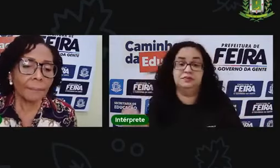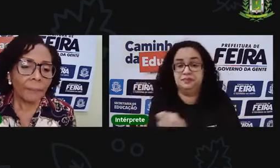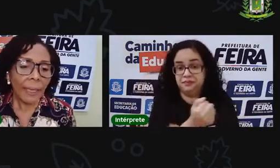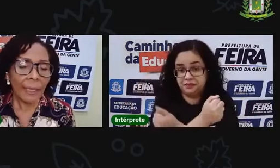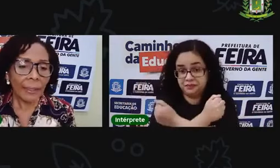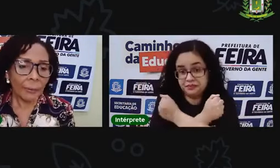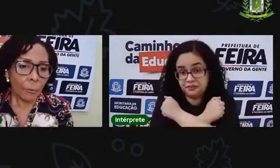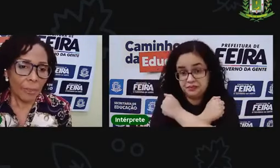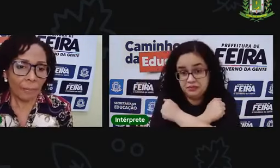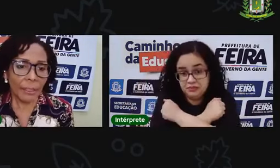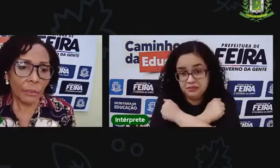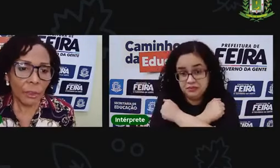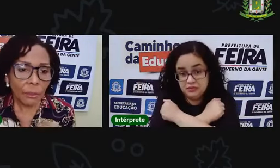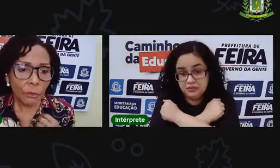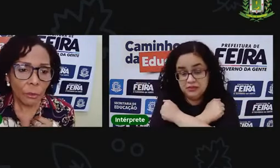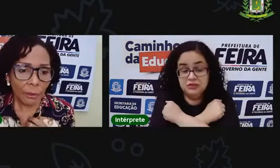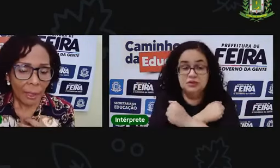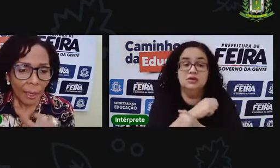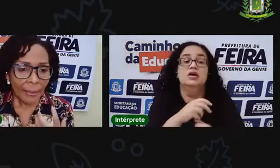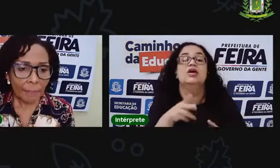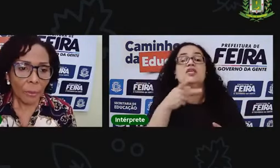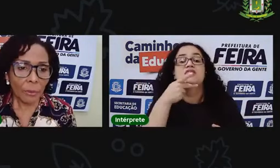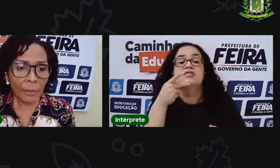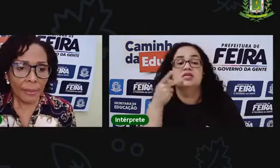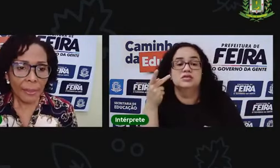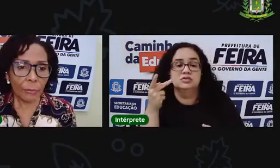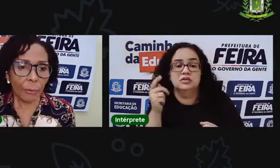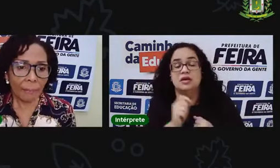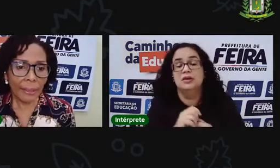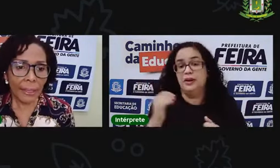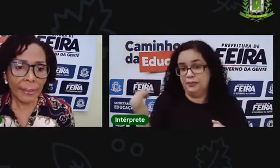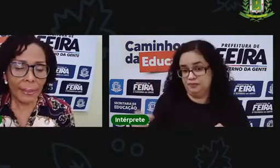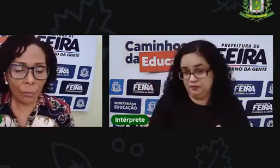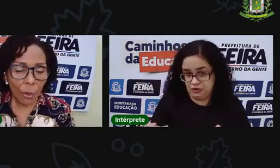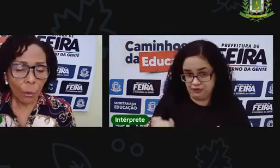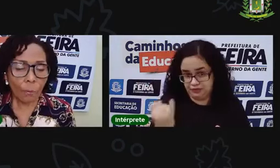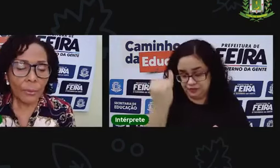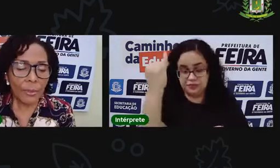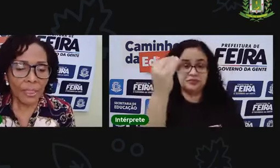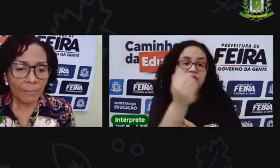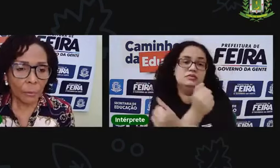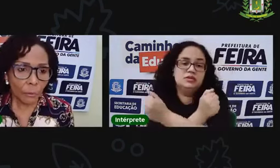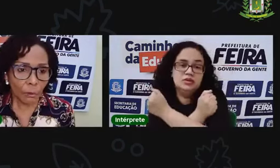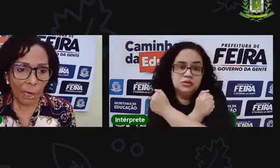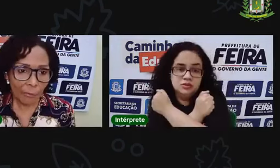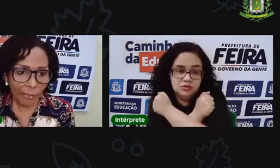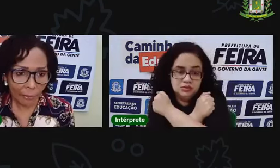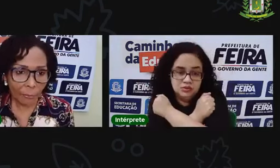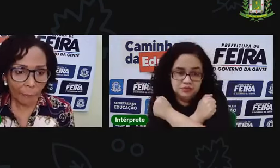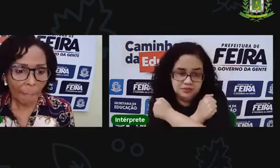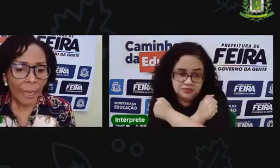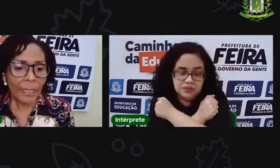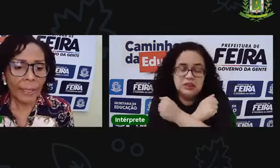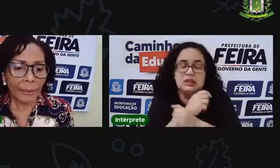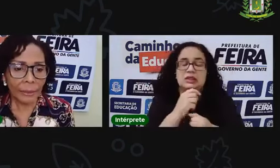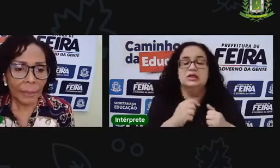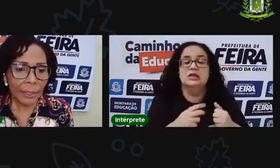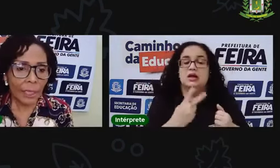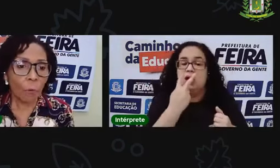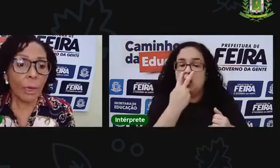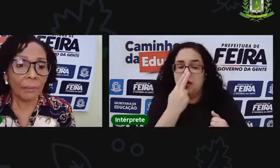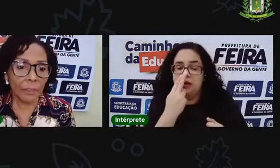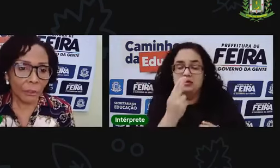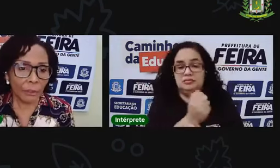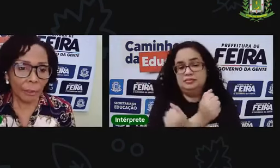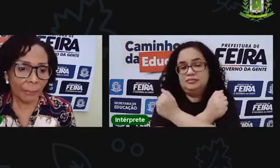E ela trouxe para a gente a importância do abraço como símbolo de afeto. E ela